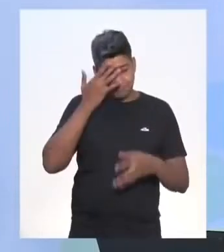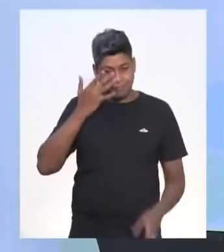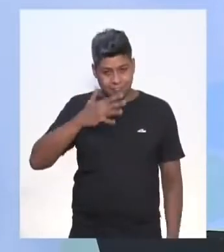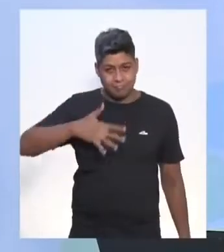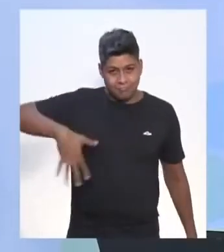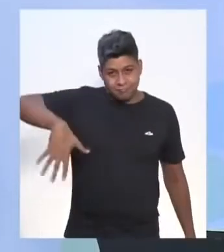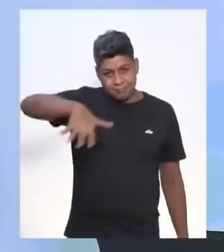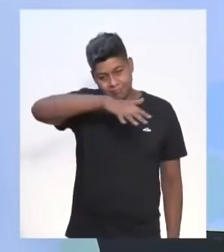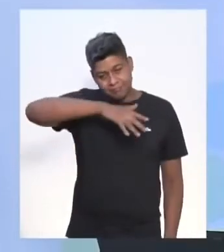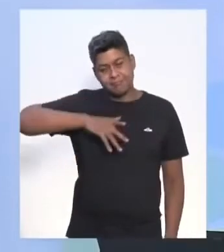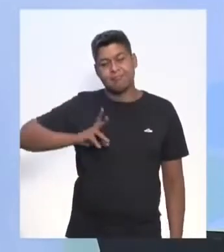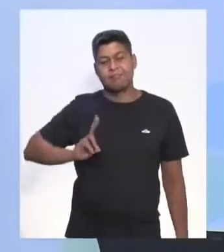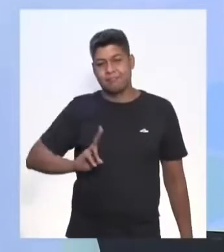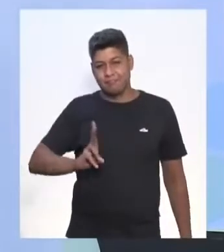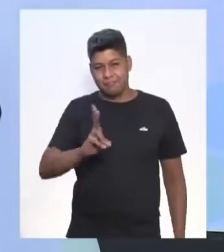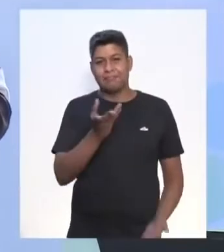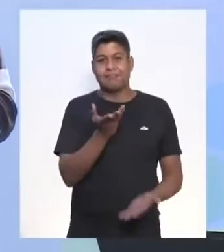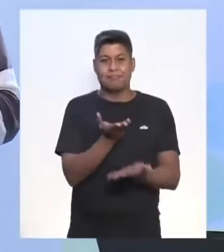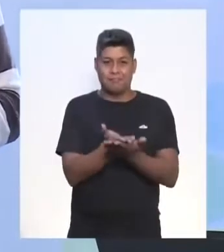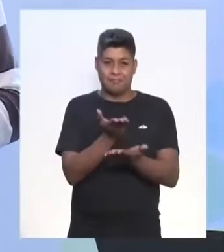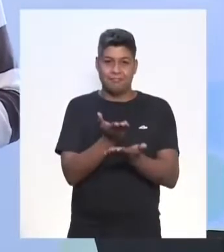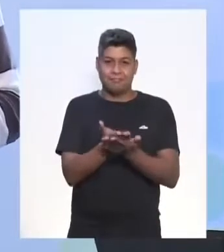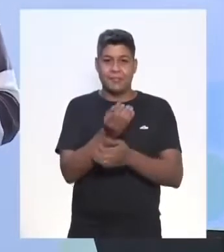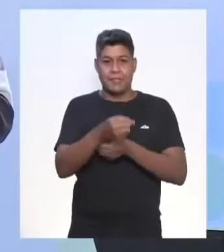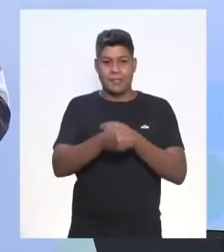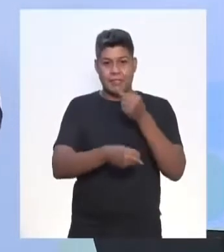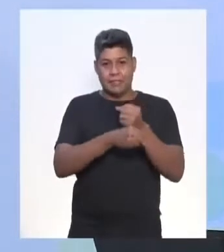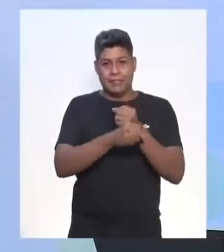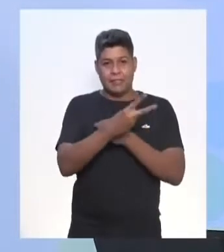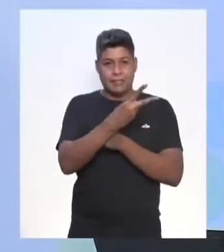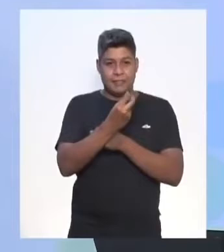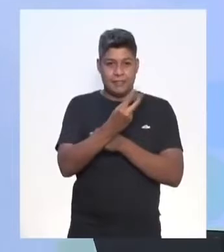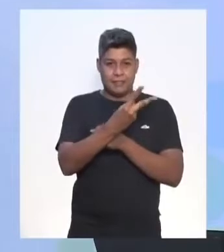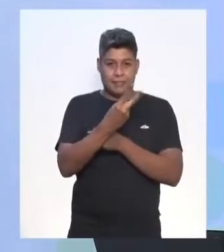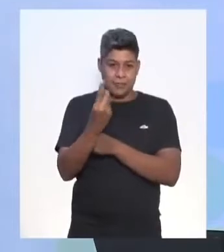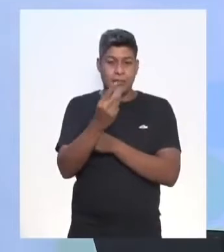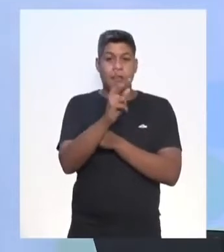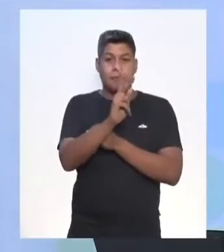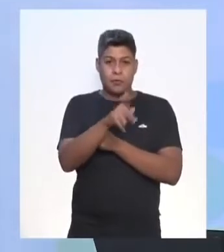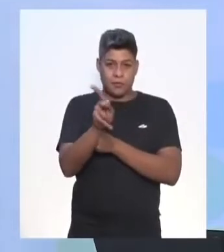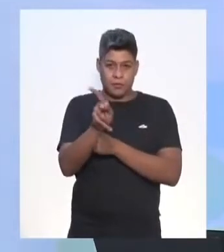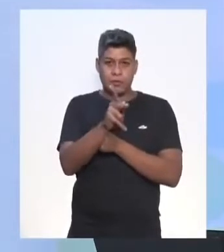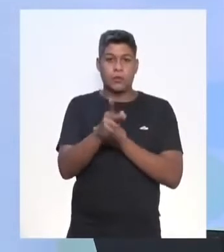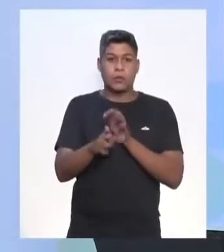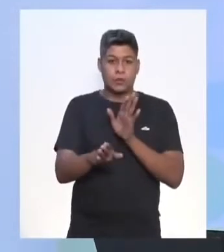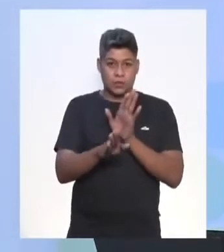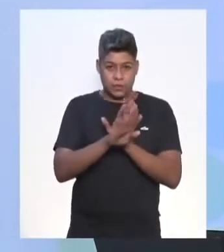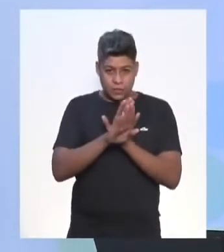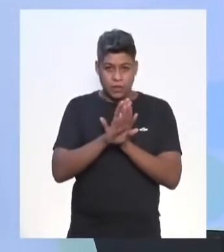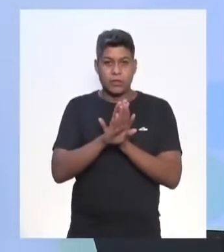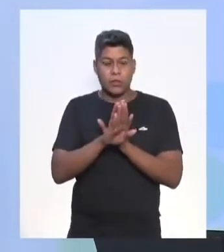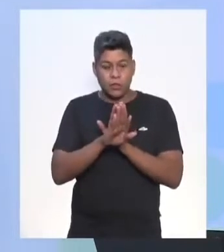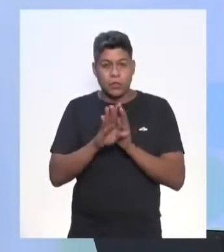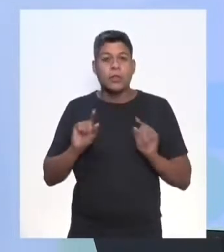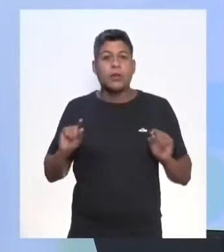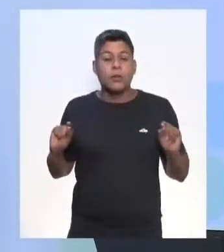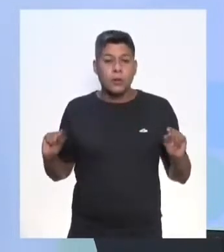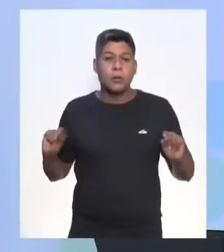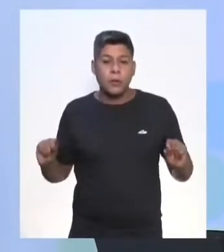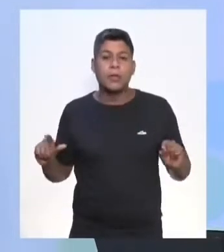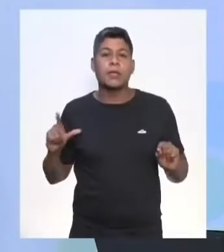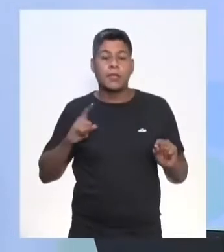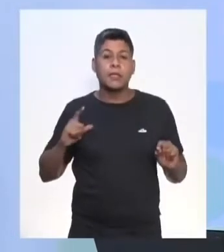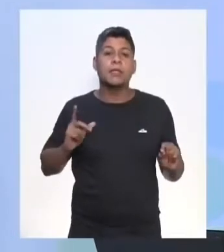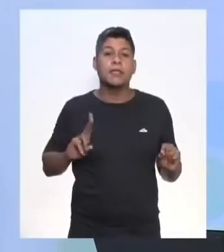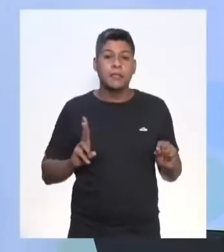a continuar estudando nesse ano de 2021. Os professores já estão chegando e, claro, nós sempre temos